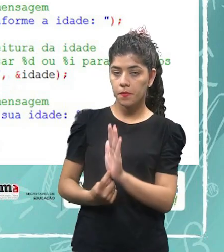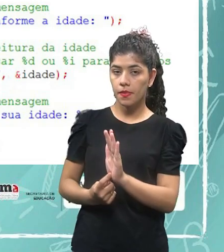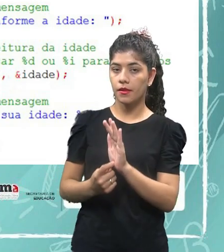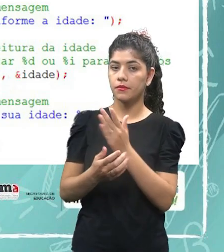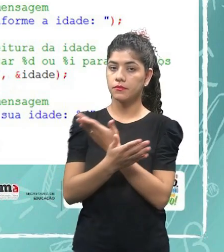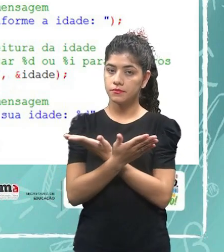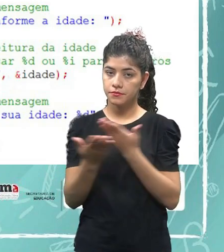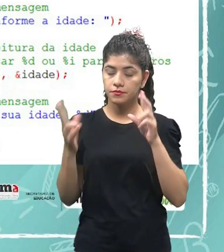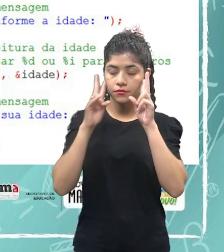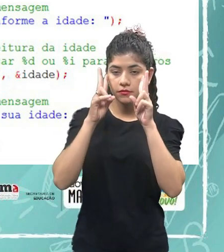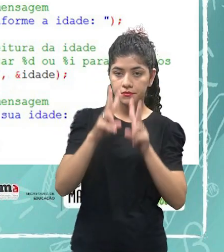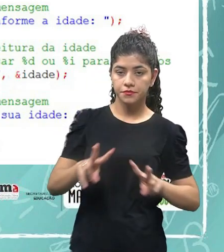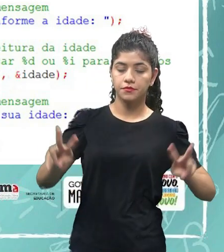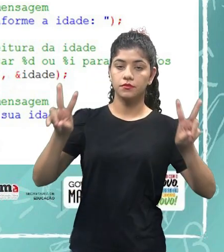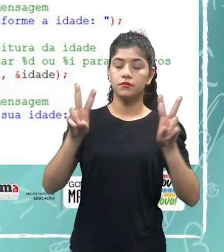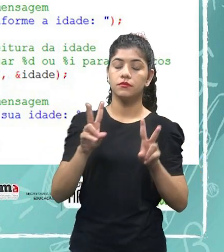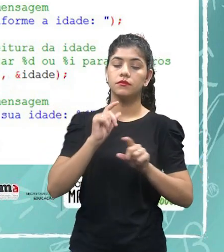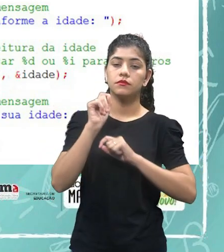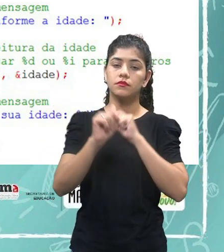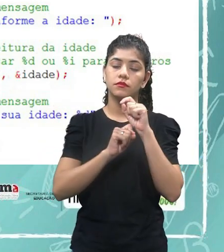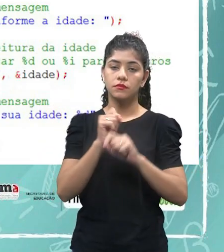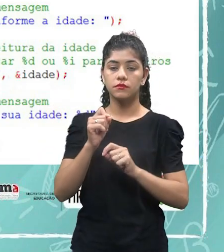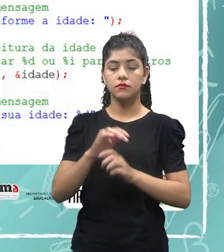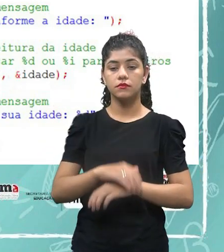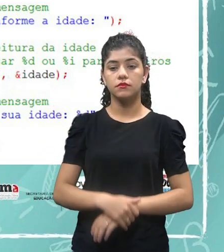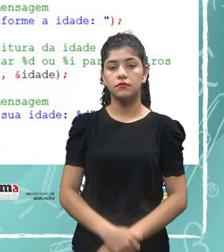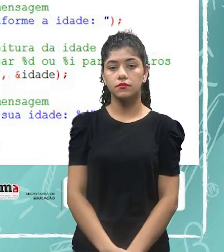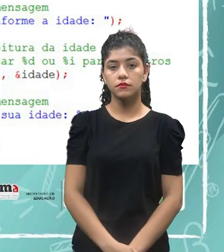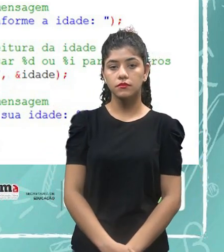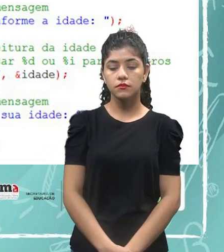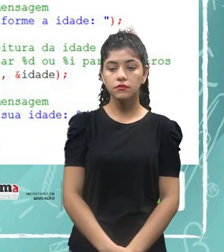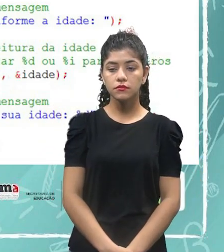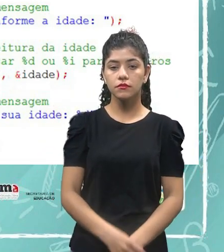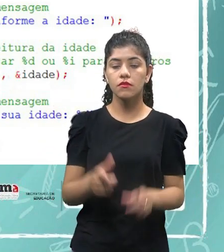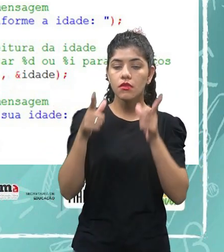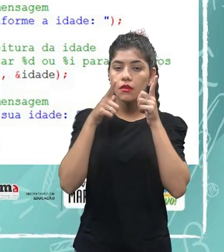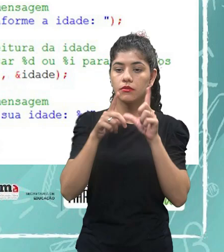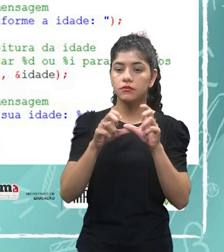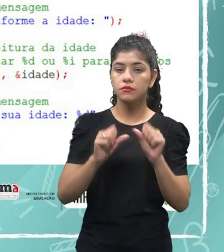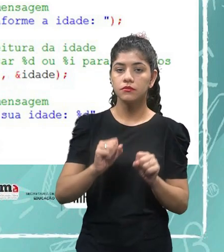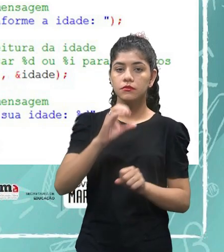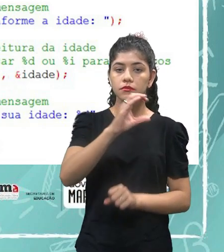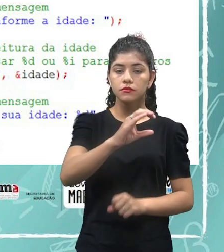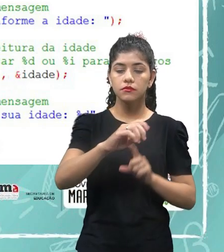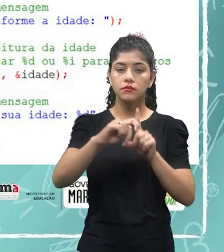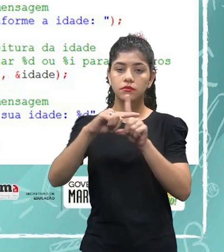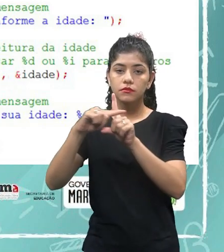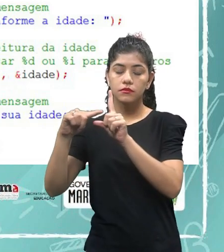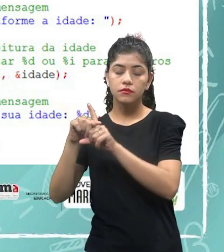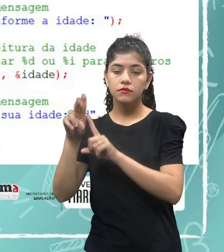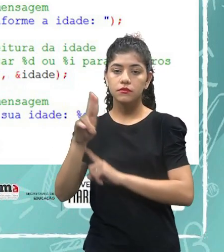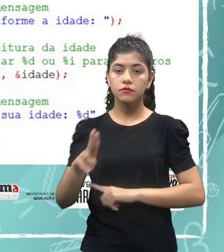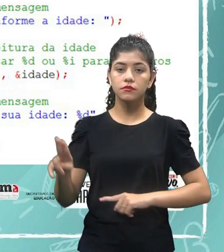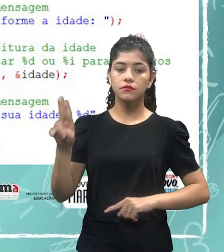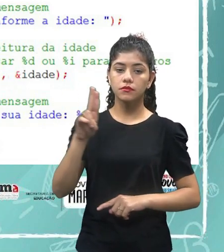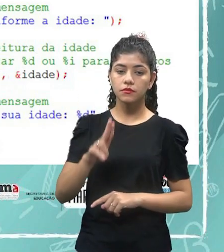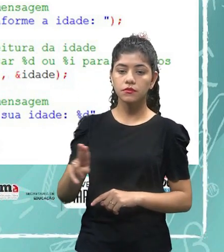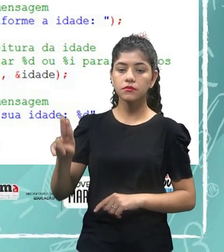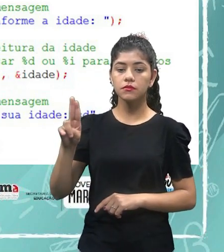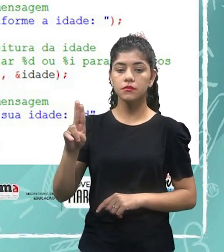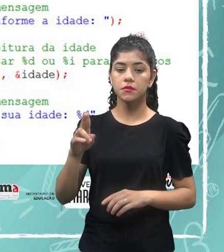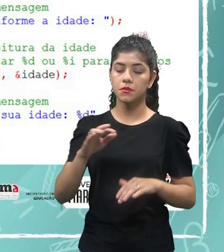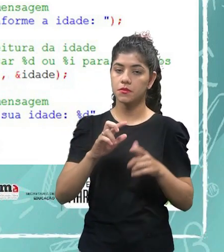de visualizar o que seria, no caso, a linguagem C++ sendo aplicada diretamente